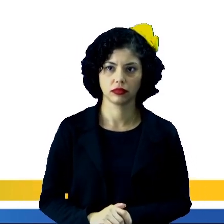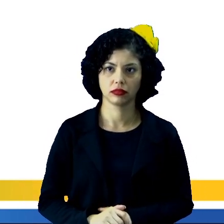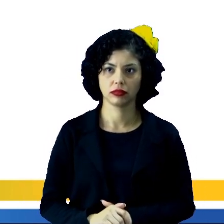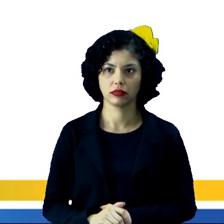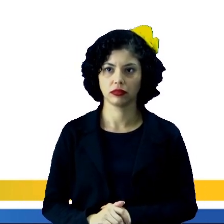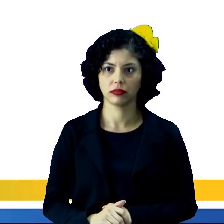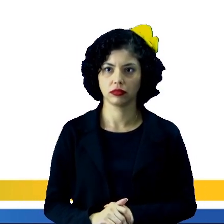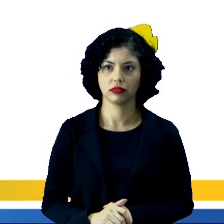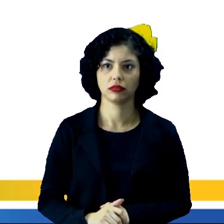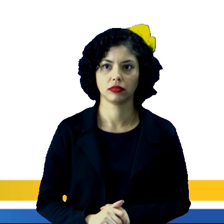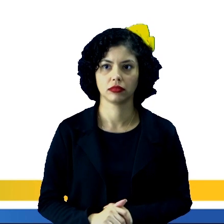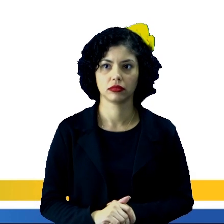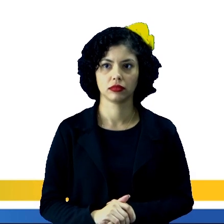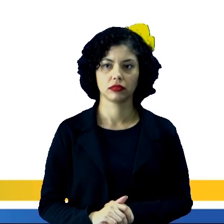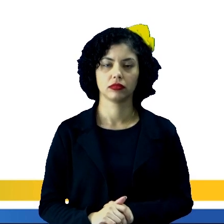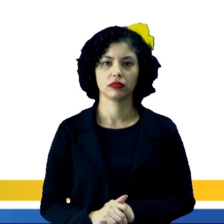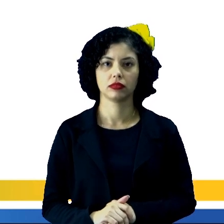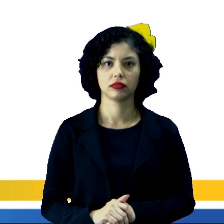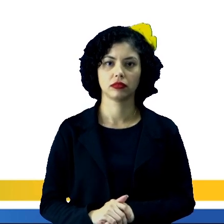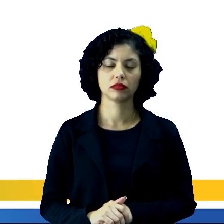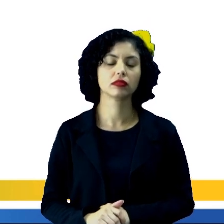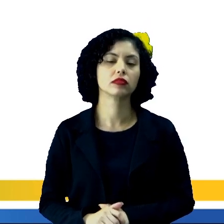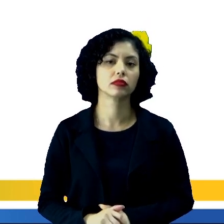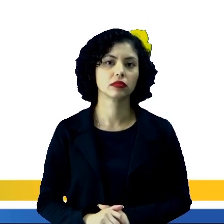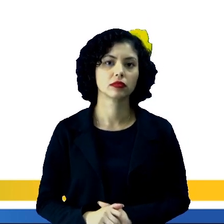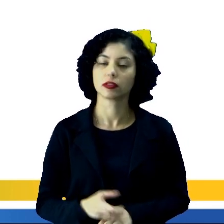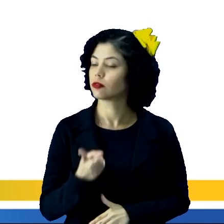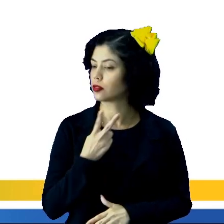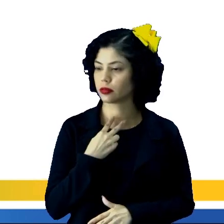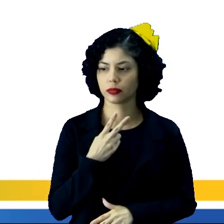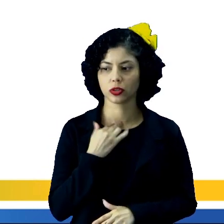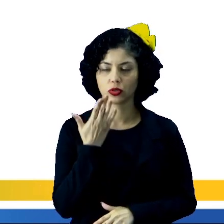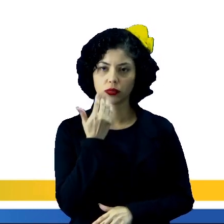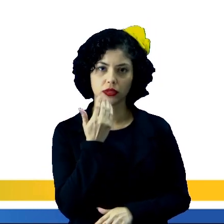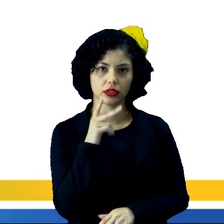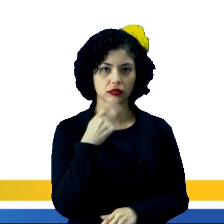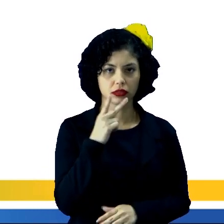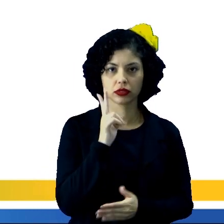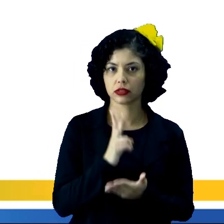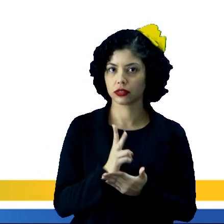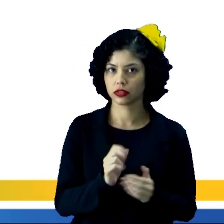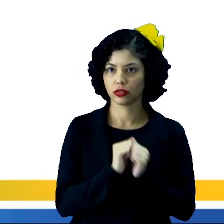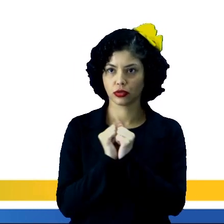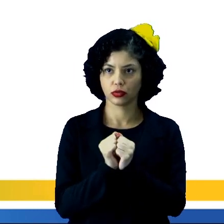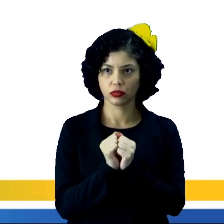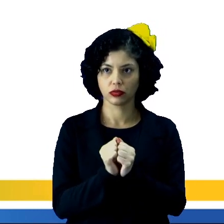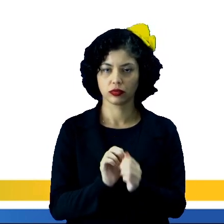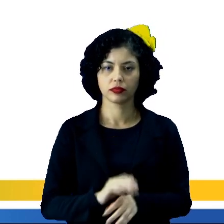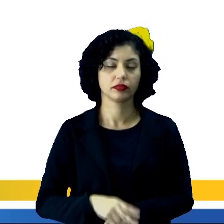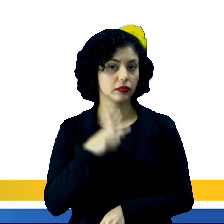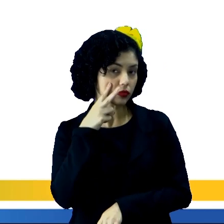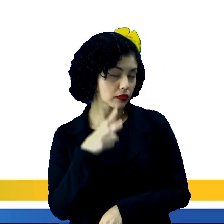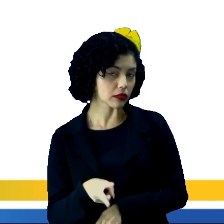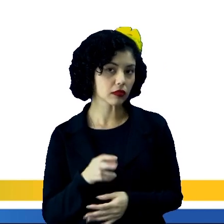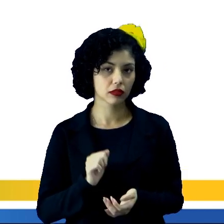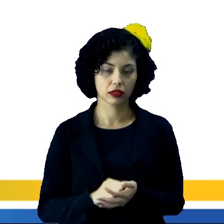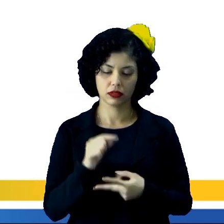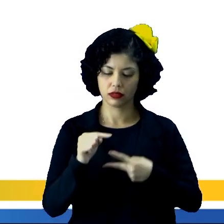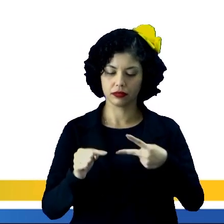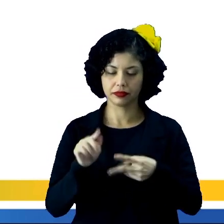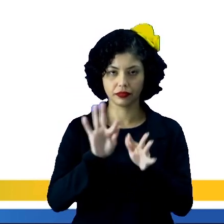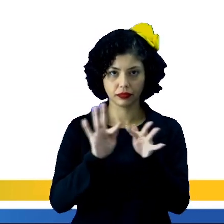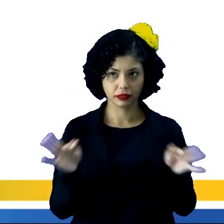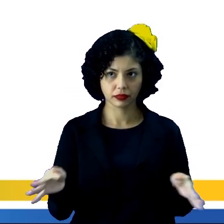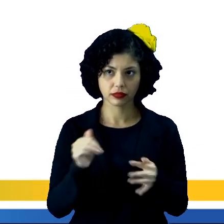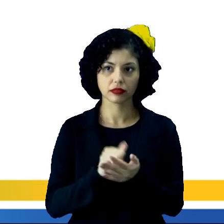cannot eat and speak at the same time. Eu não posso comer e falar ao mesmo tempo. Vocês veem aí que nas